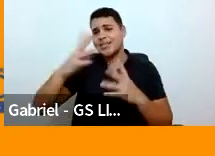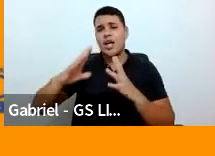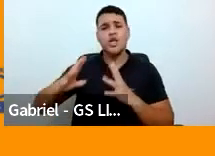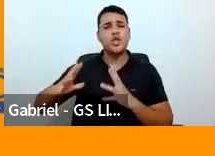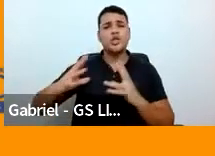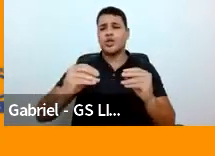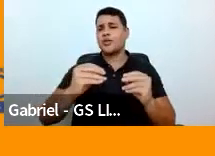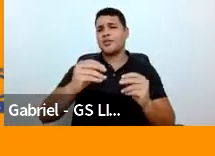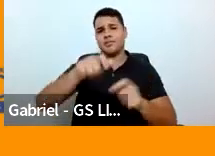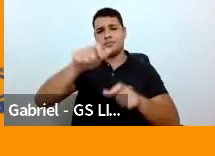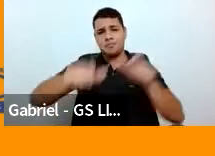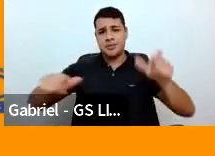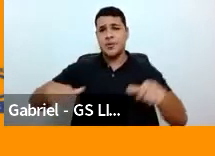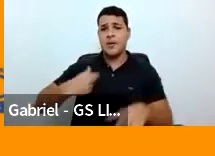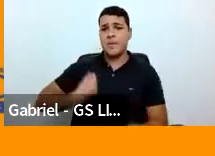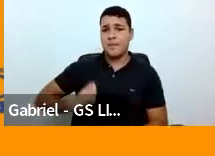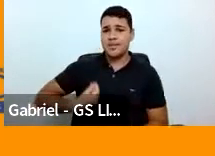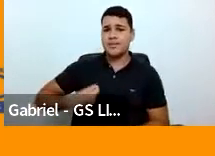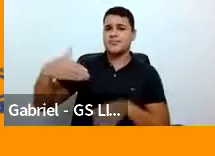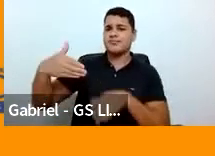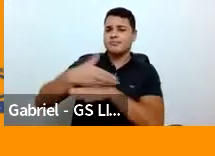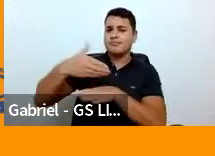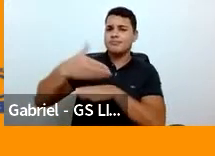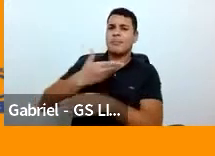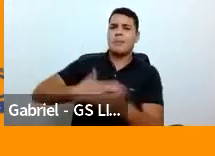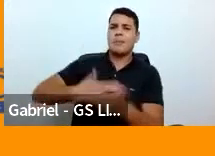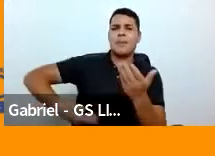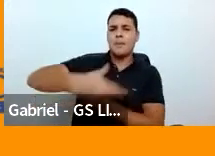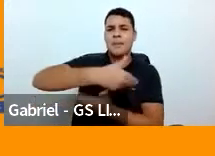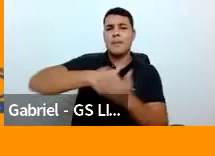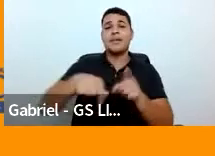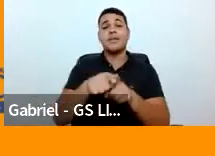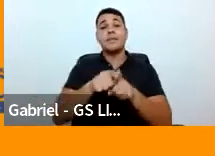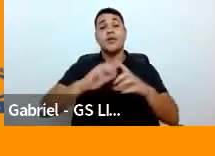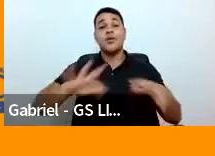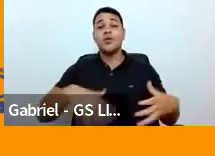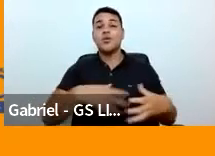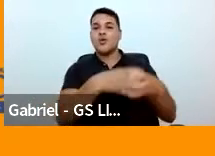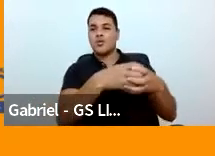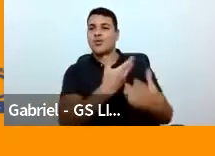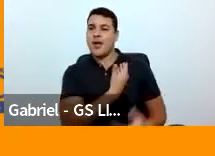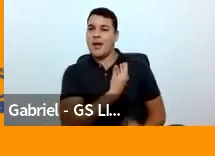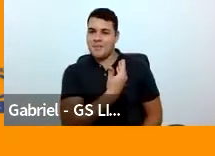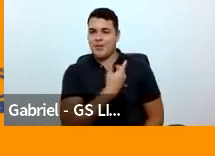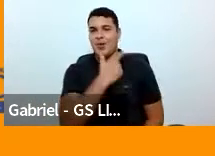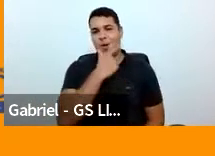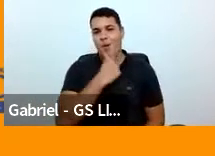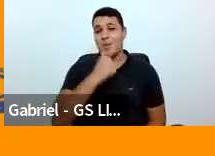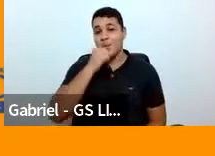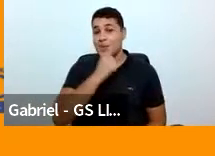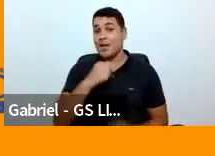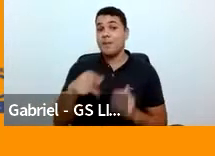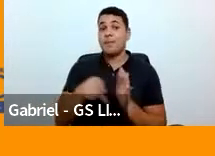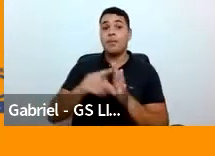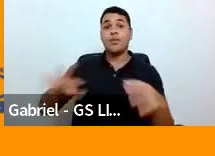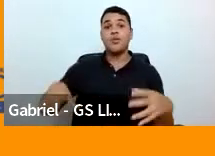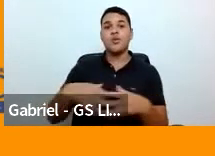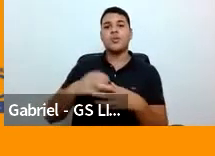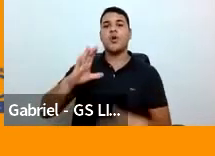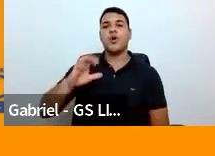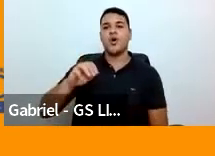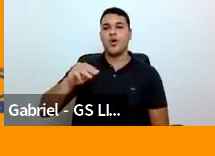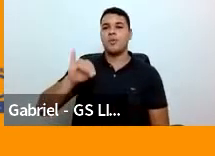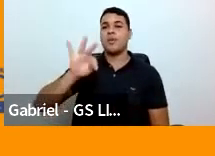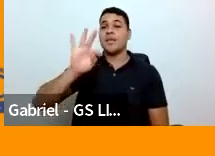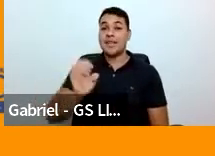troca e parceria com os meus colegas e companheiros, companheiras, enfim, do Comitê para a Equidade de Gênero e Raça. Estou